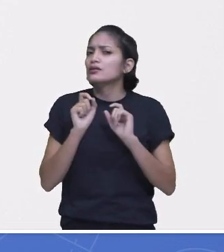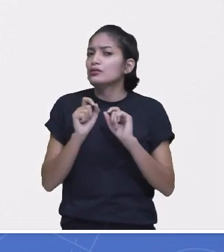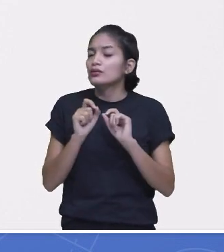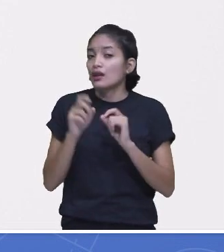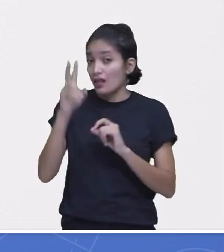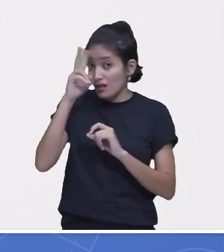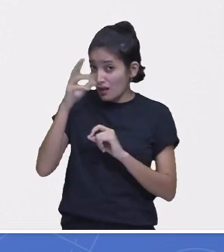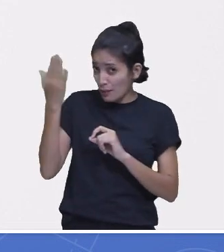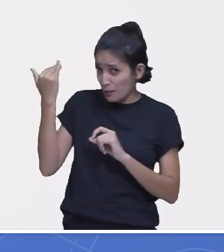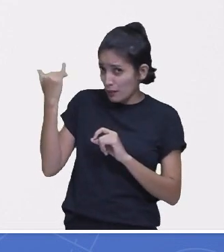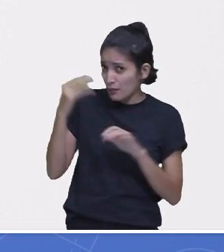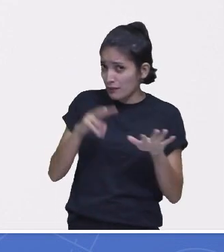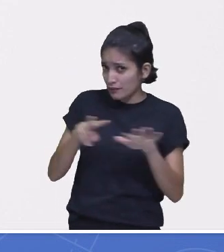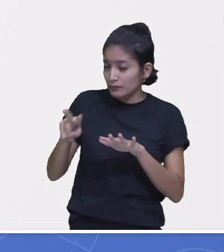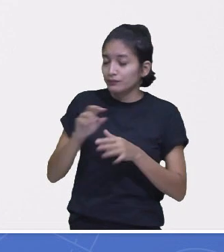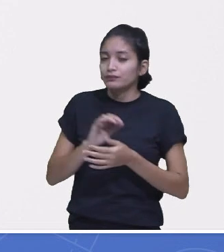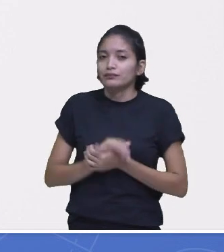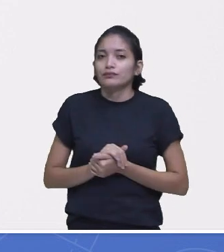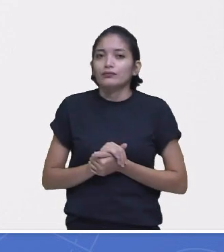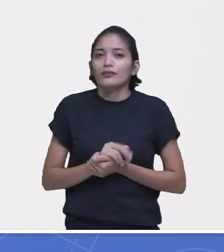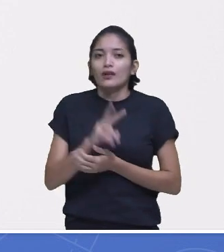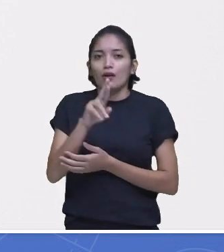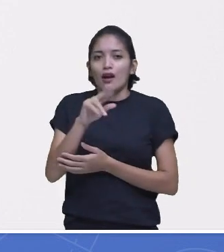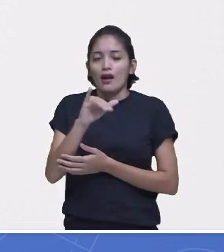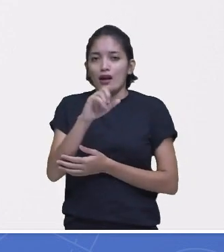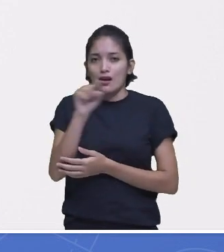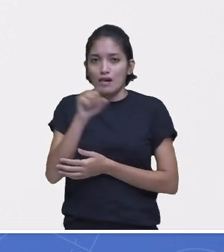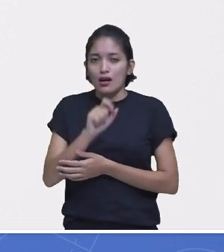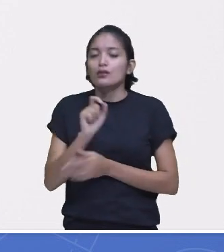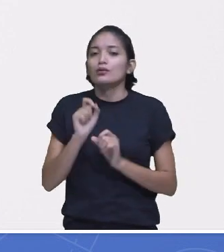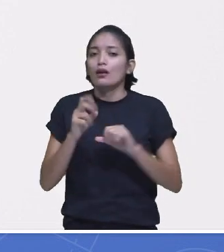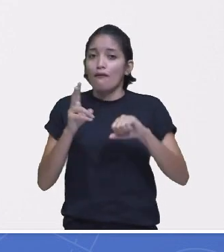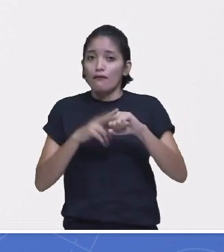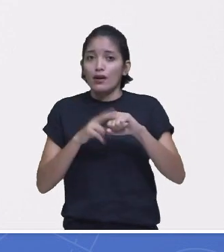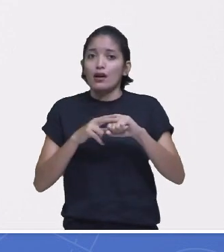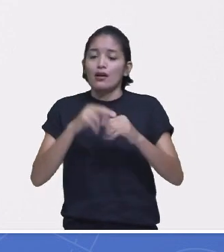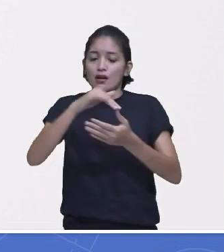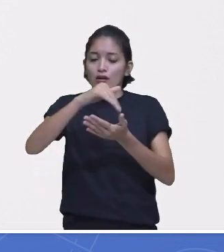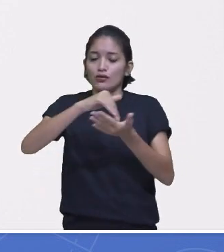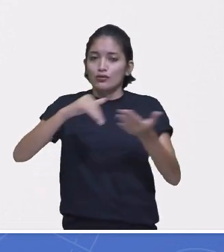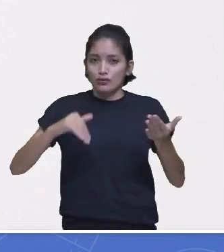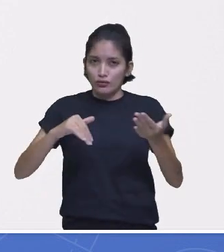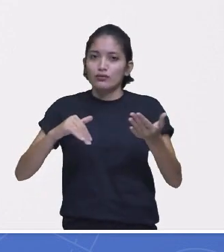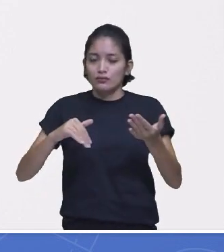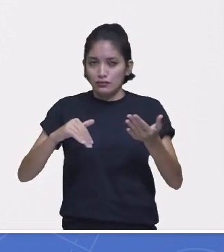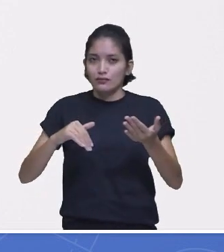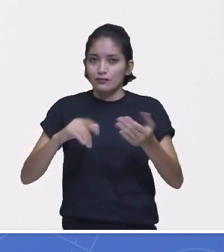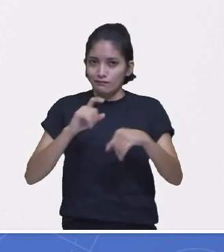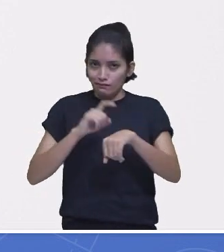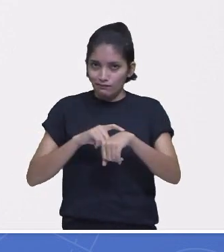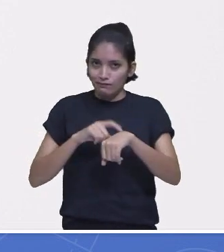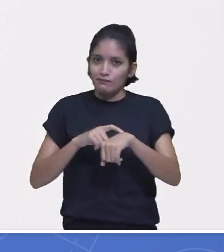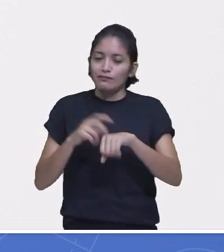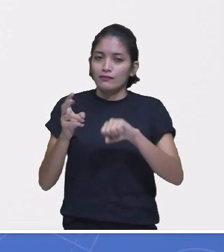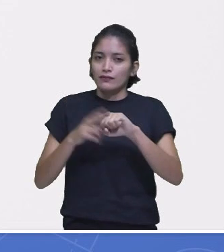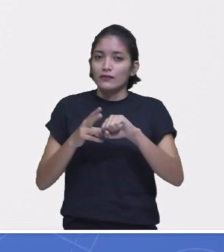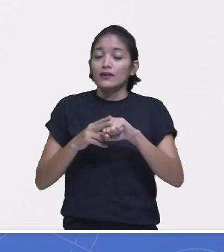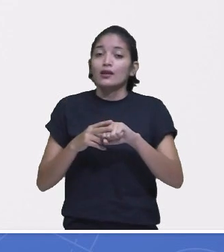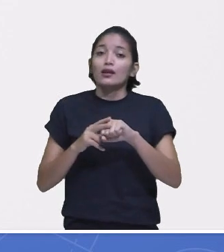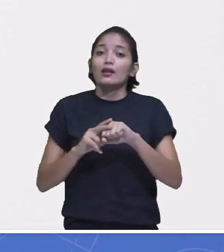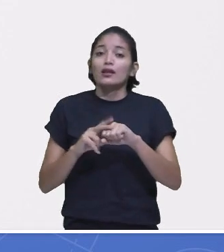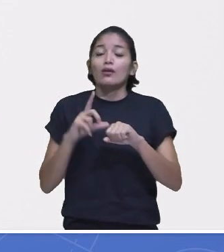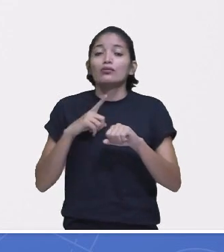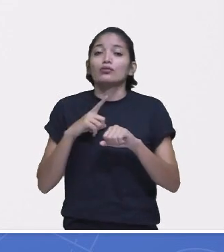da aula passada, a raiz de um verbo é quando nós tiramos a terminação verbal. Na língua espanhola só tem